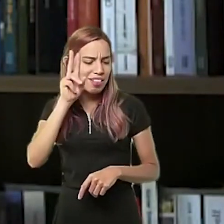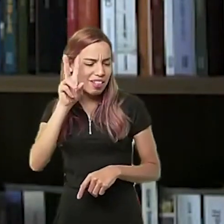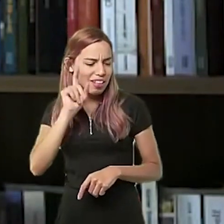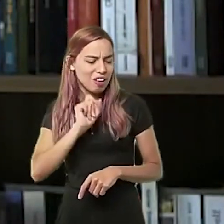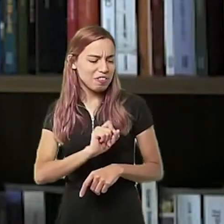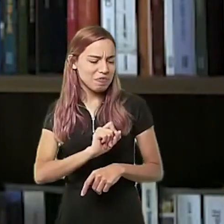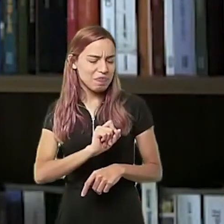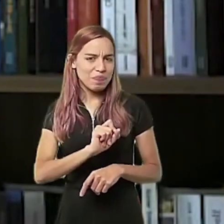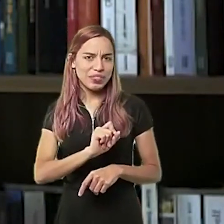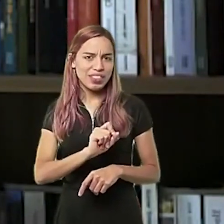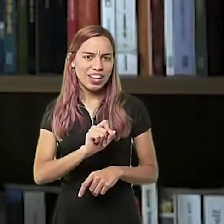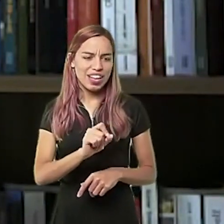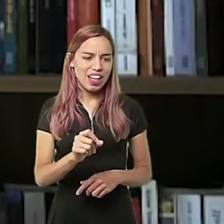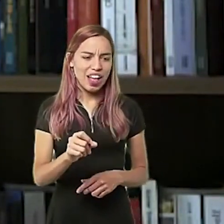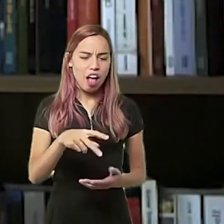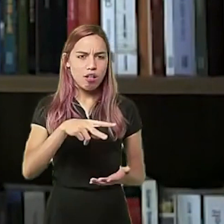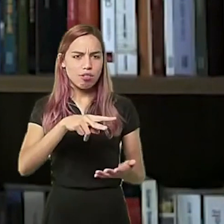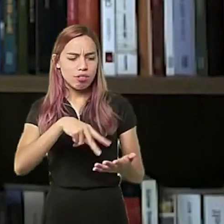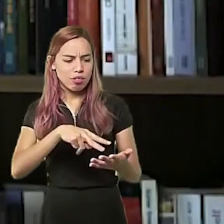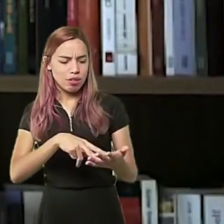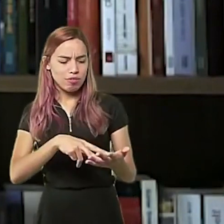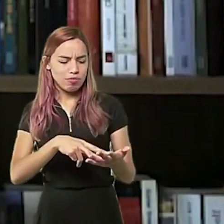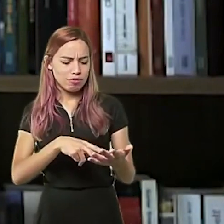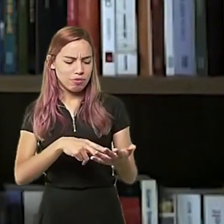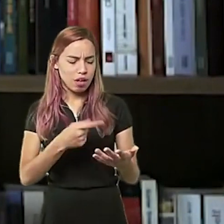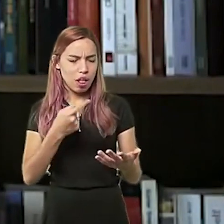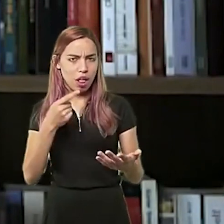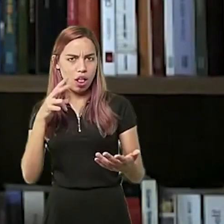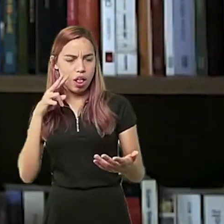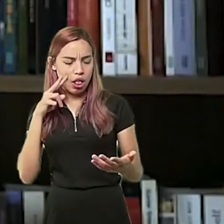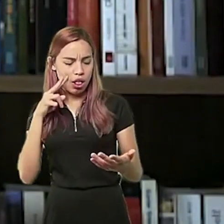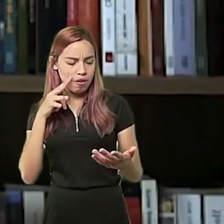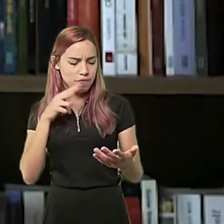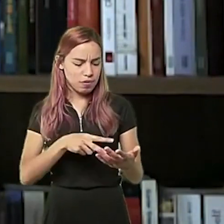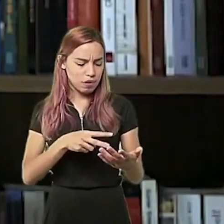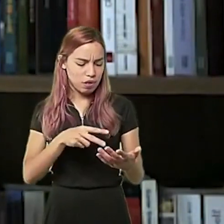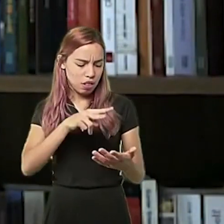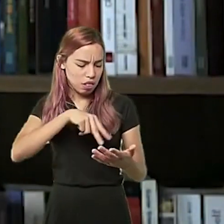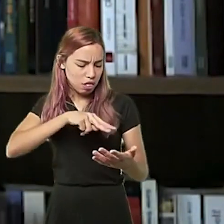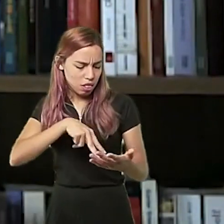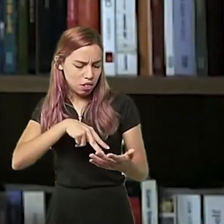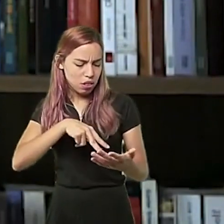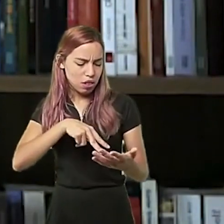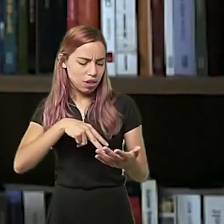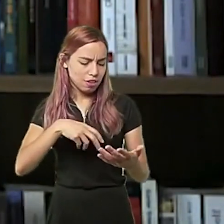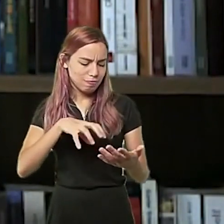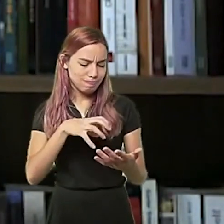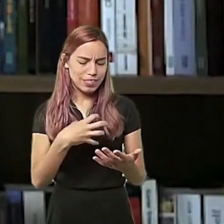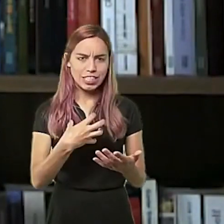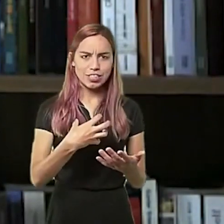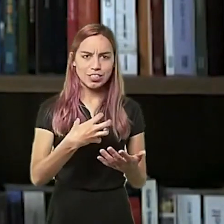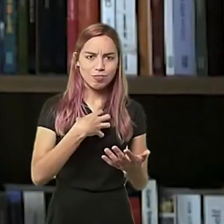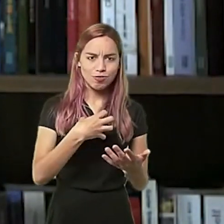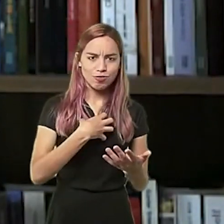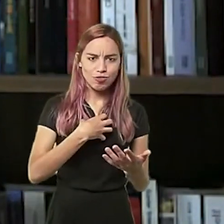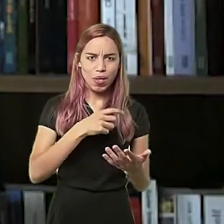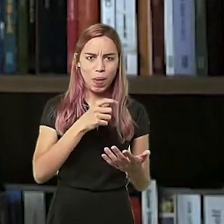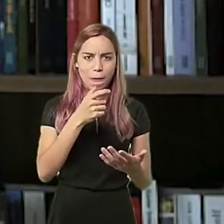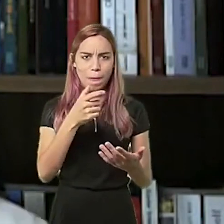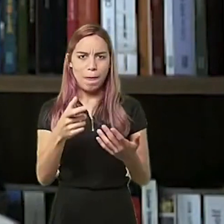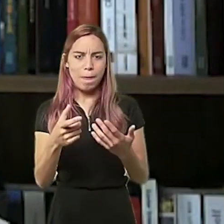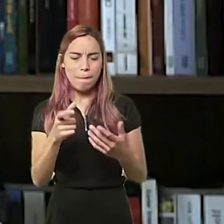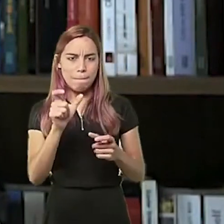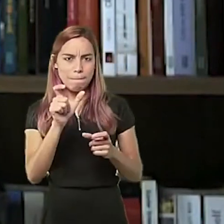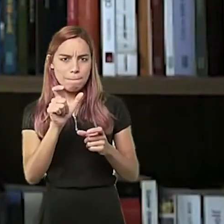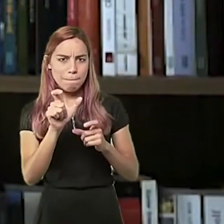isso, né? Essa possibilidade da gente transcender, né? Encontrar personagens e histórias